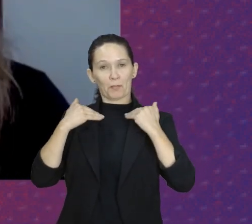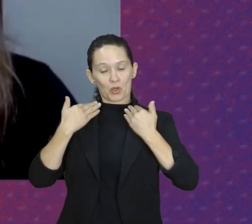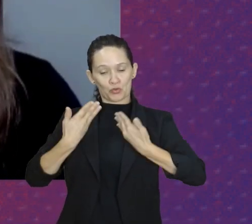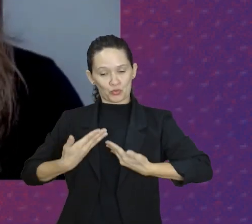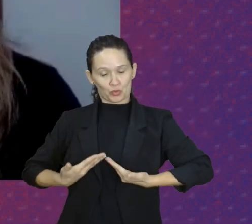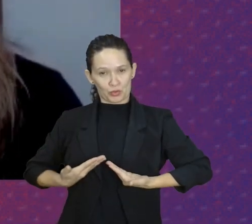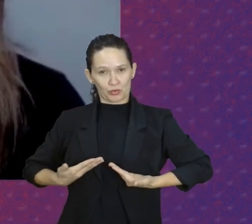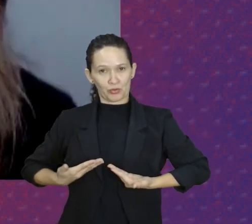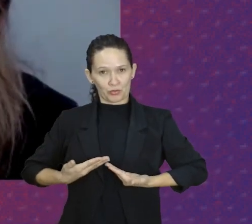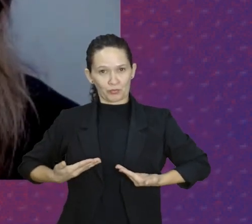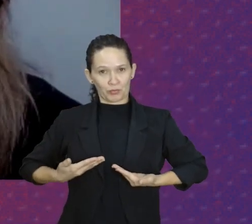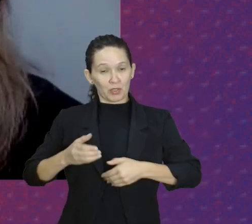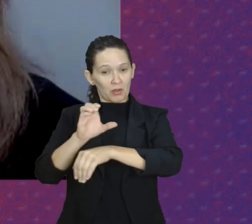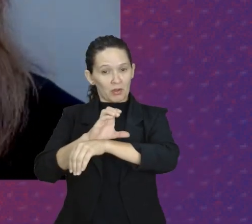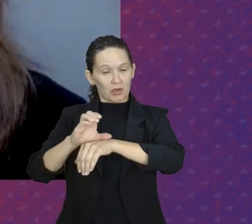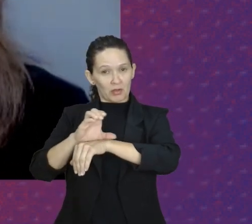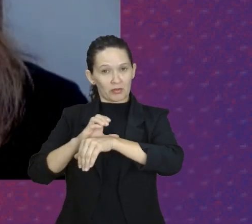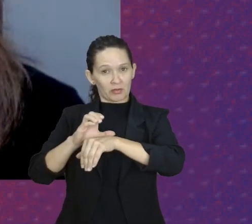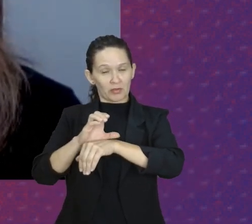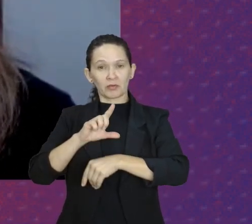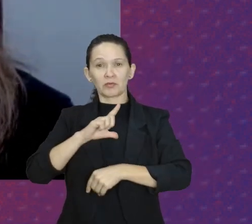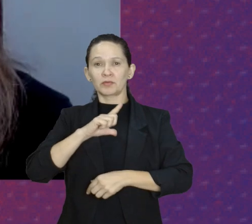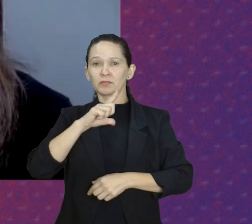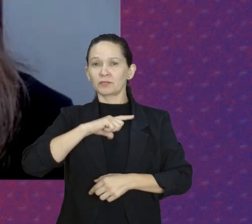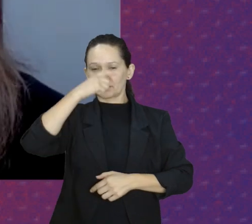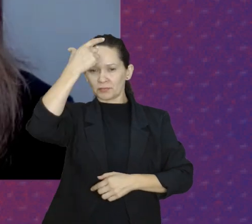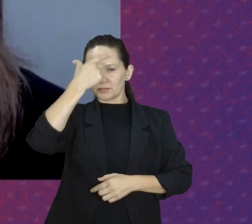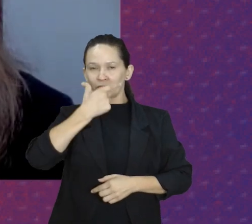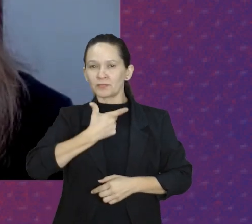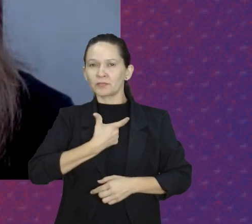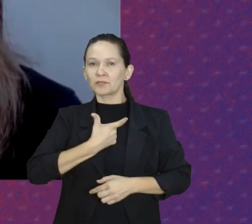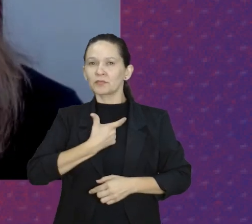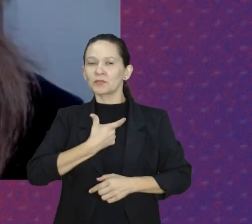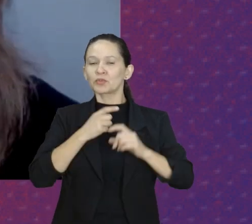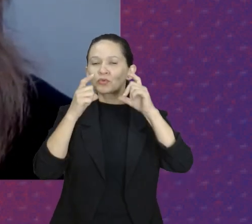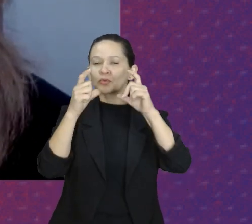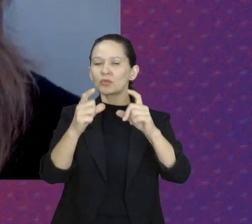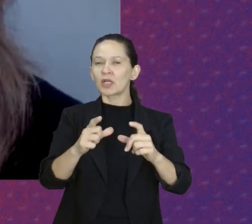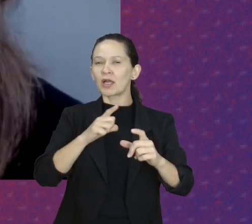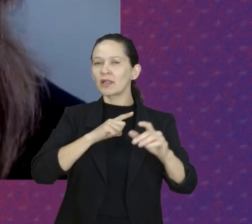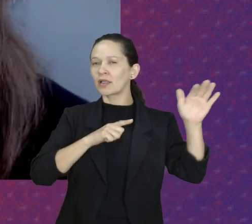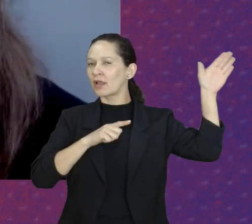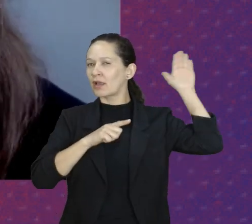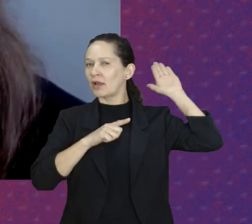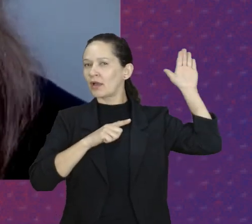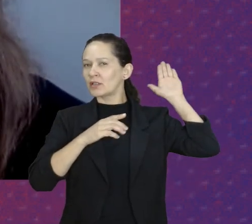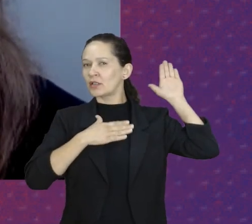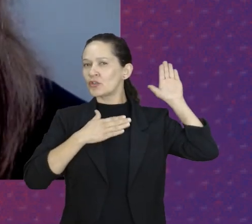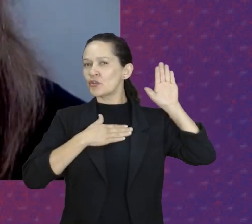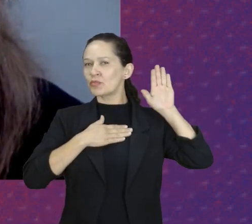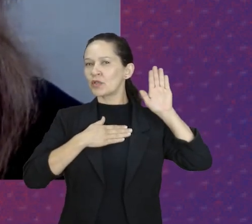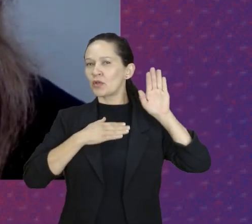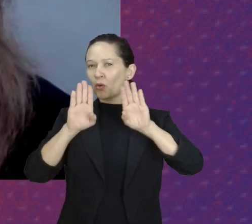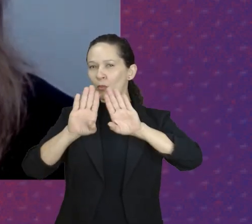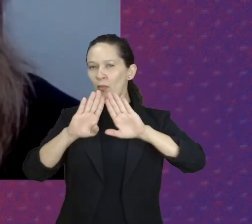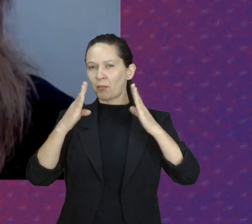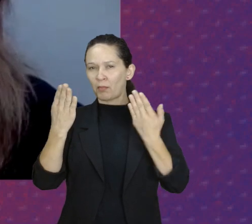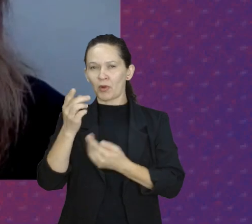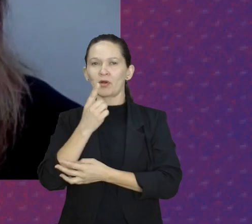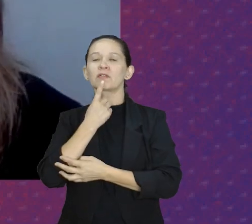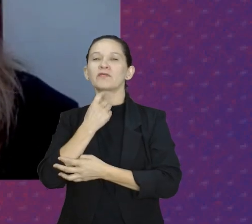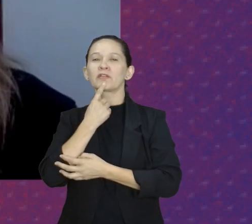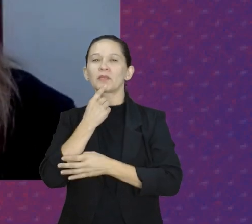longo, castanho. Estou num ambiente que tem aqui atrás uma porta vermelha e do lado